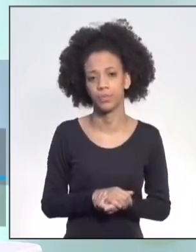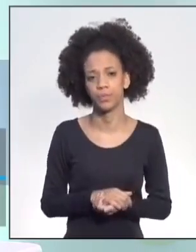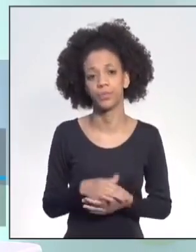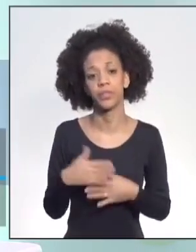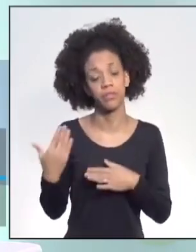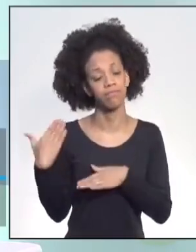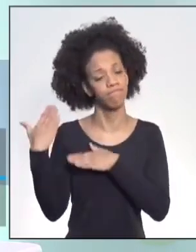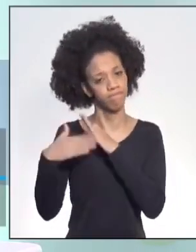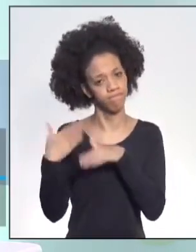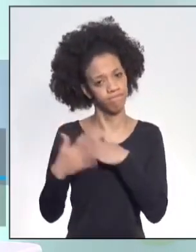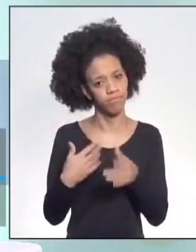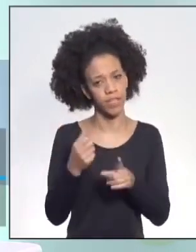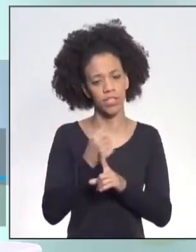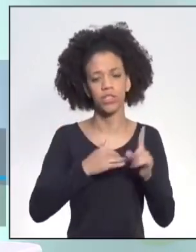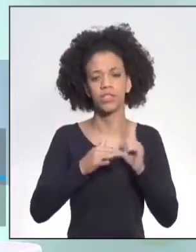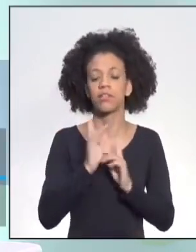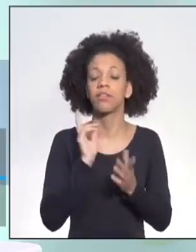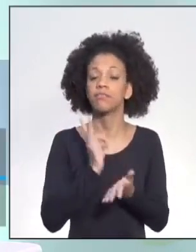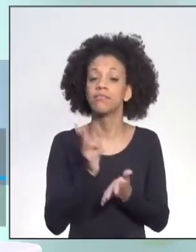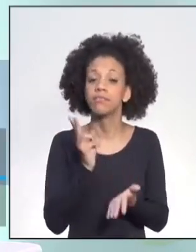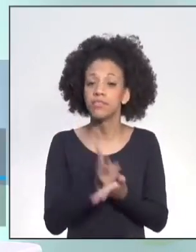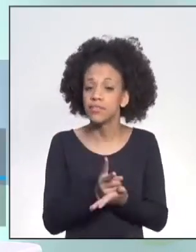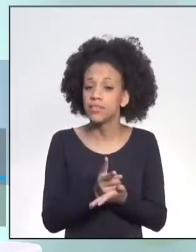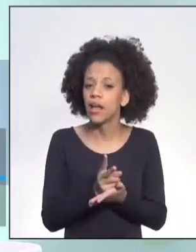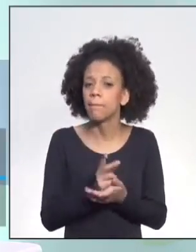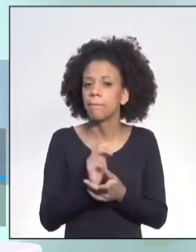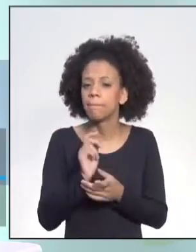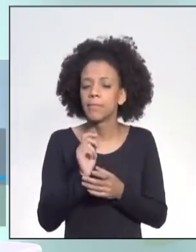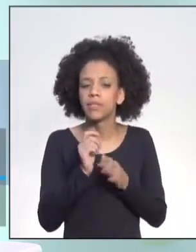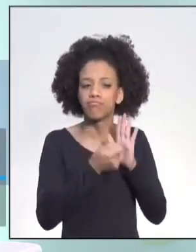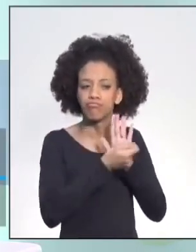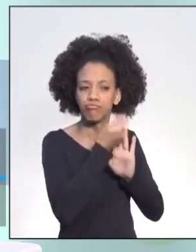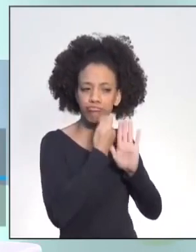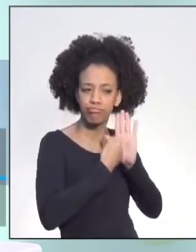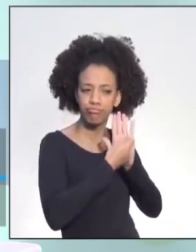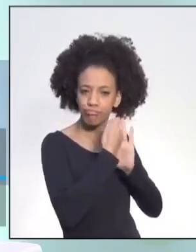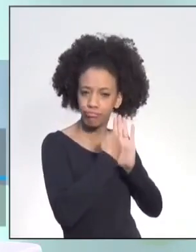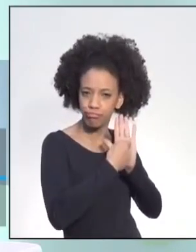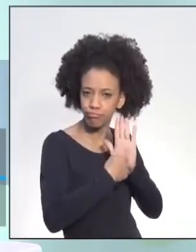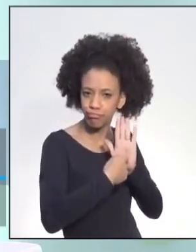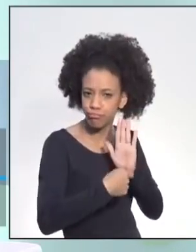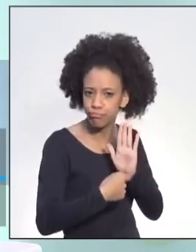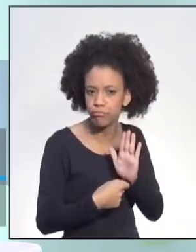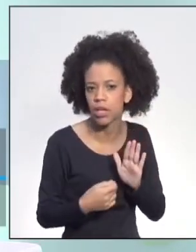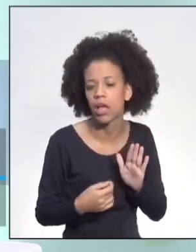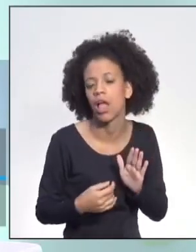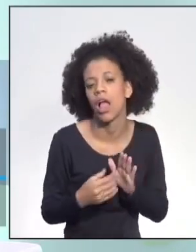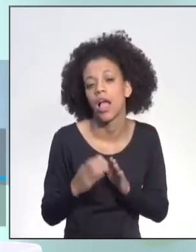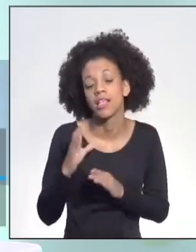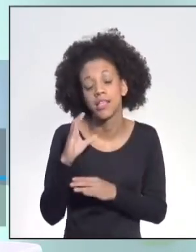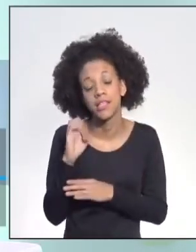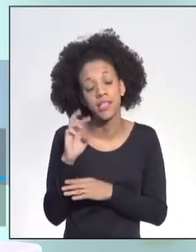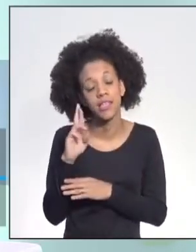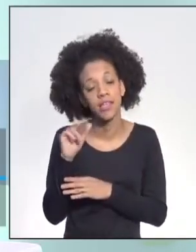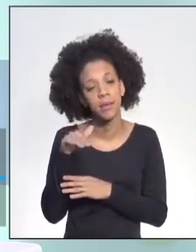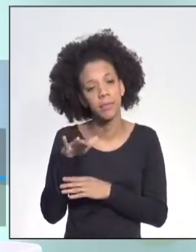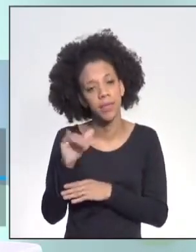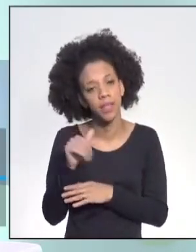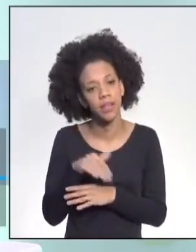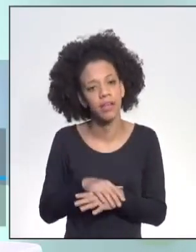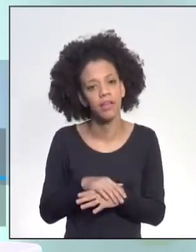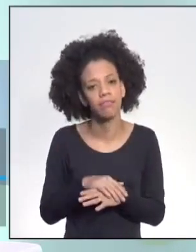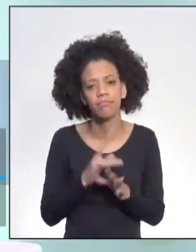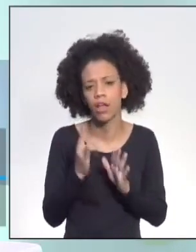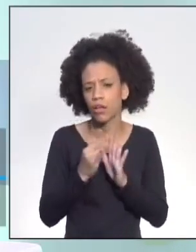por diante. As sociedades sempre deixaram algum vestígio da sua história. Alguns povos deixaram cerâmicas, fontes, materiais.